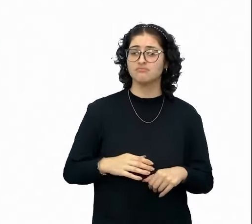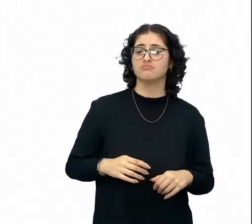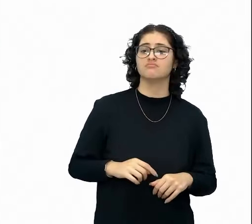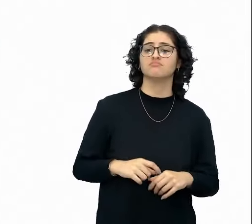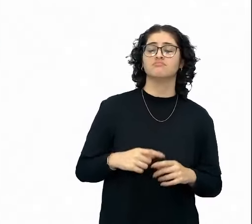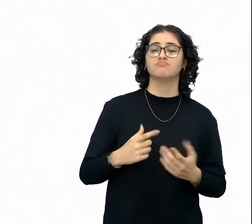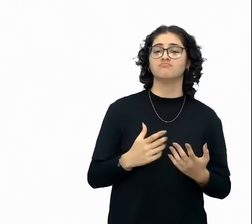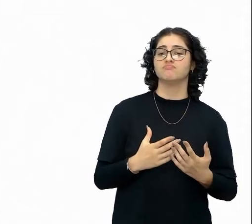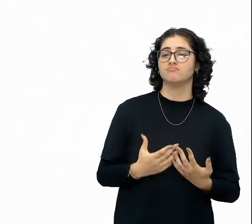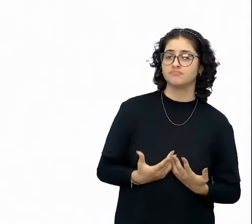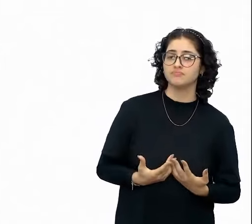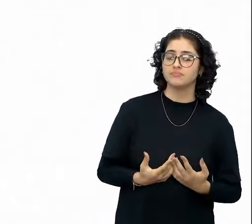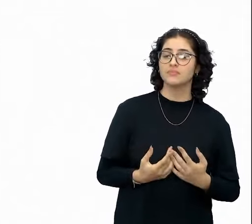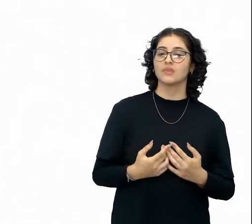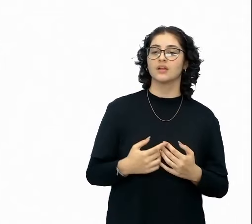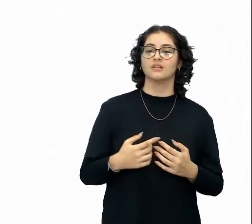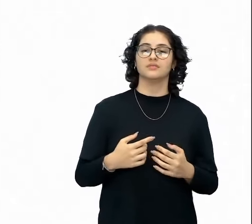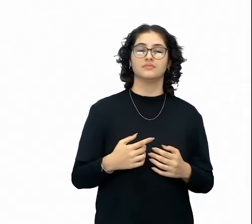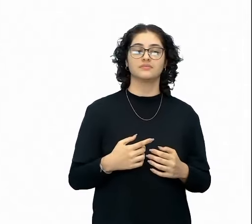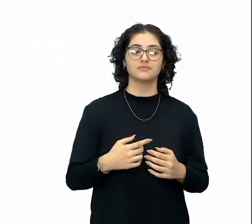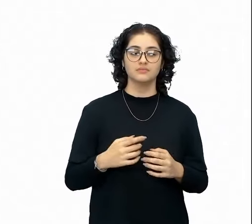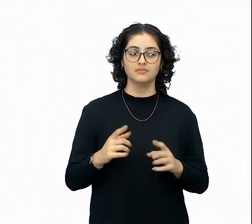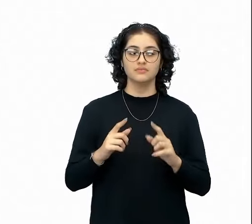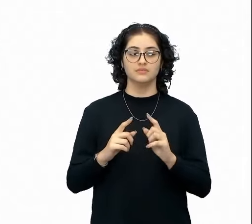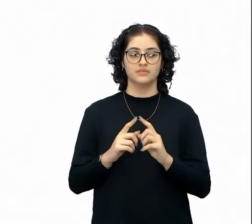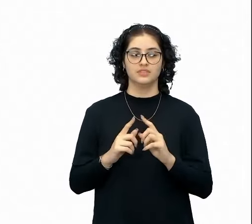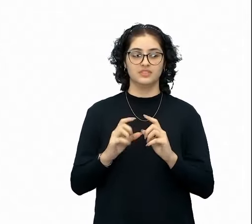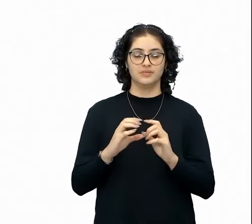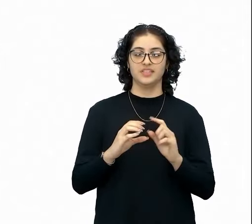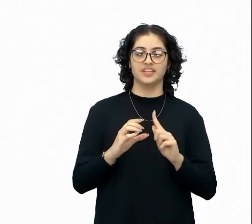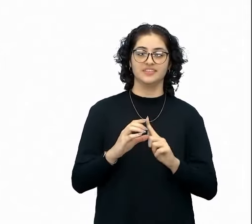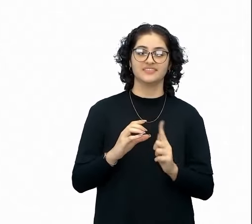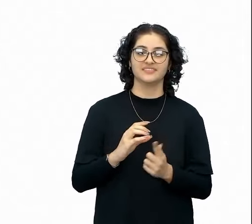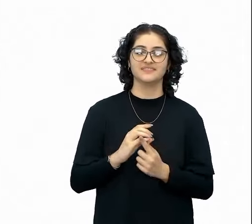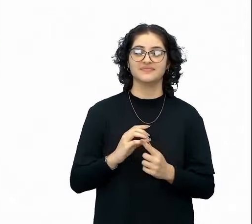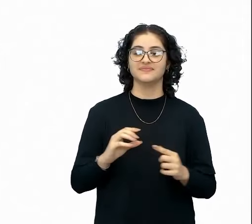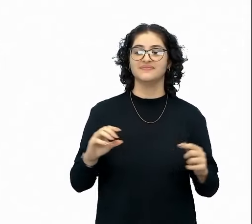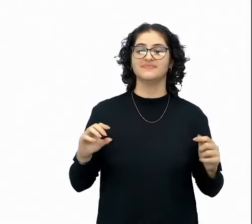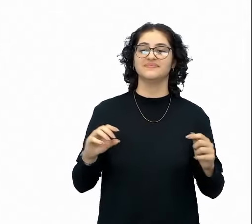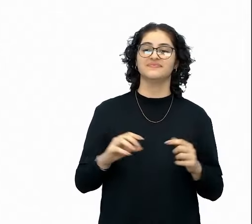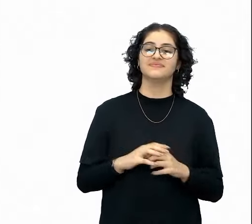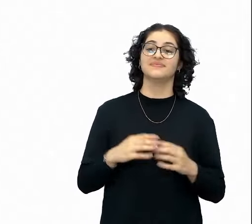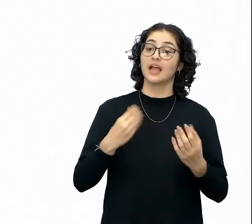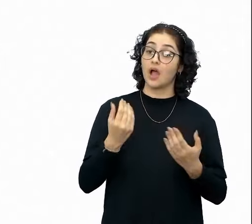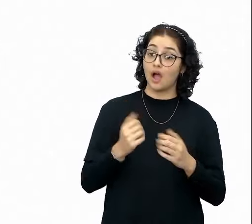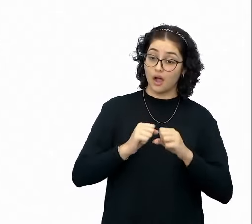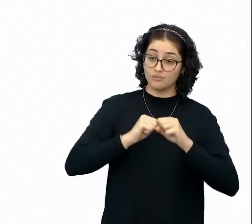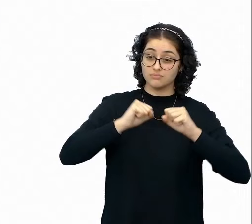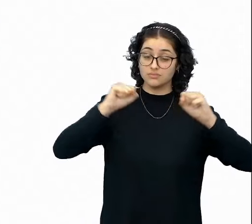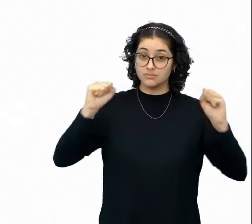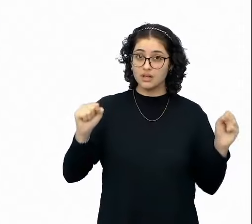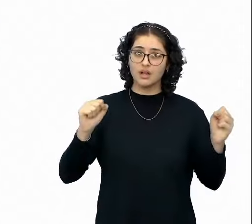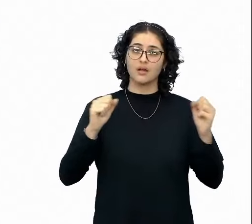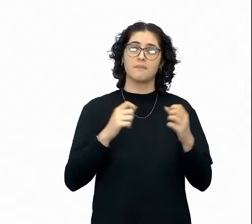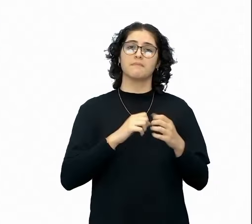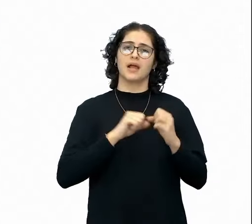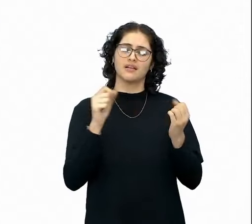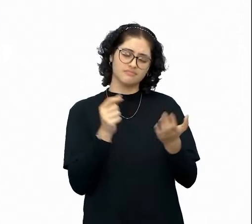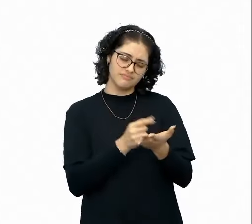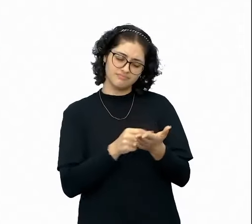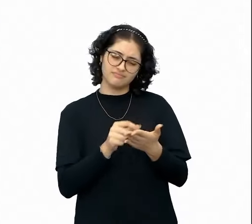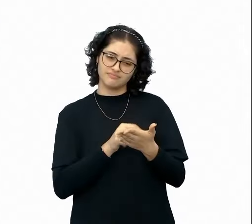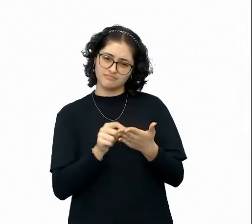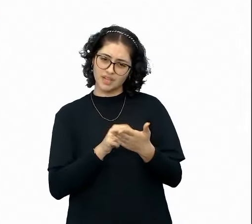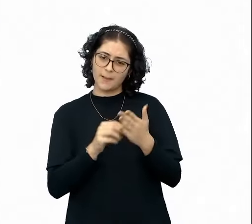essa algoritmização, né? Sempre nas nossas vidas. Quando a gente levanta de manhã, é que a gente não escreve. Se a gente faz